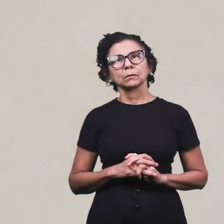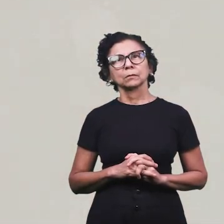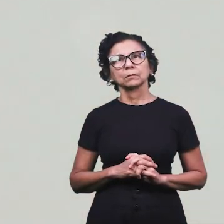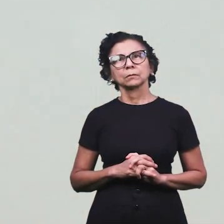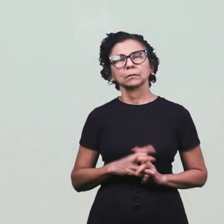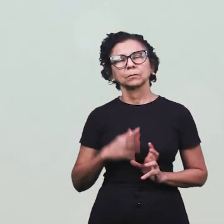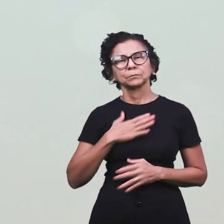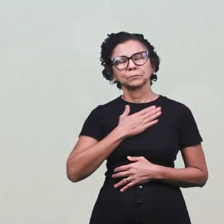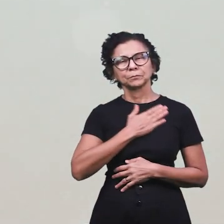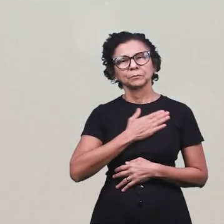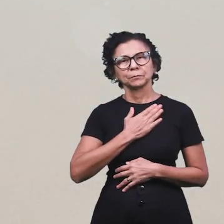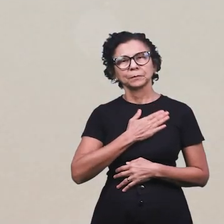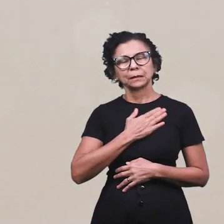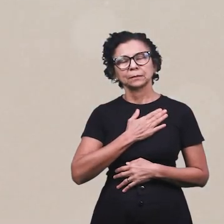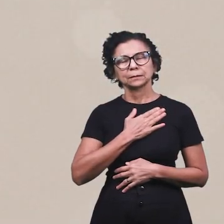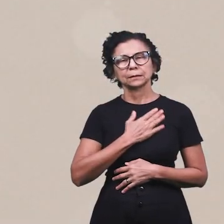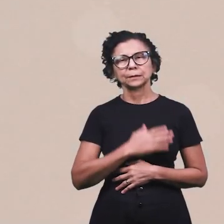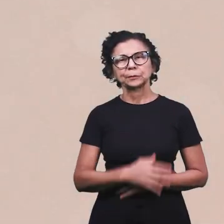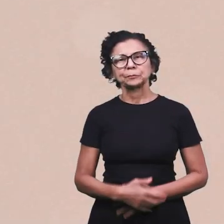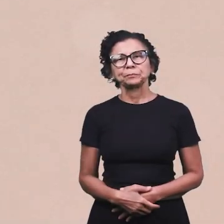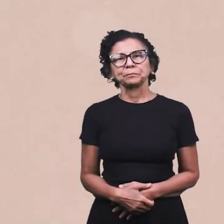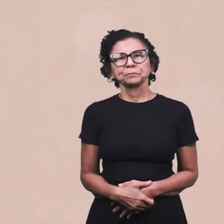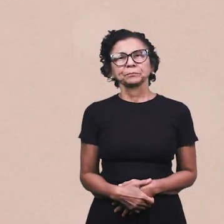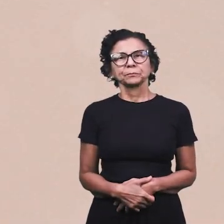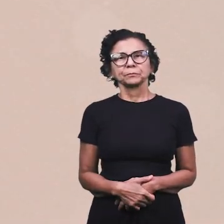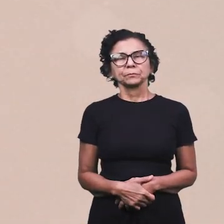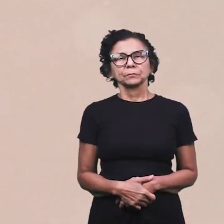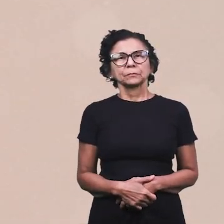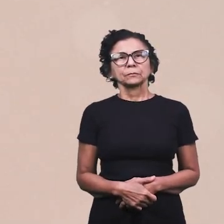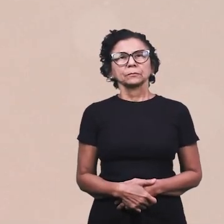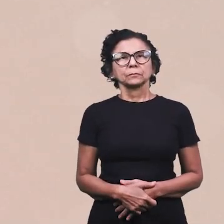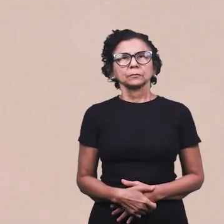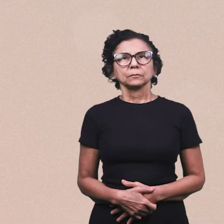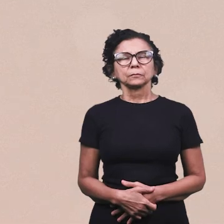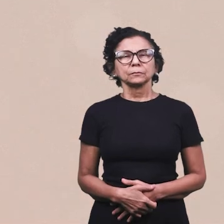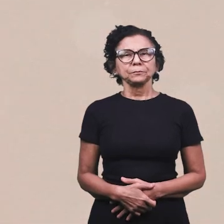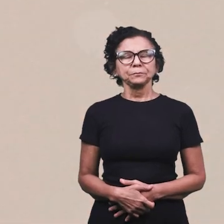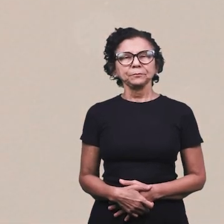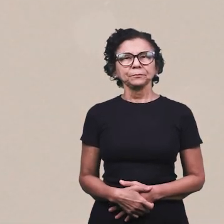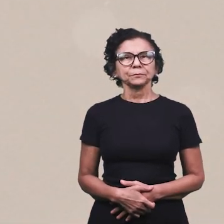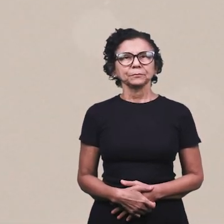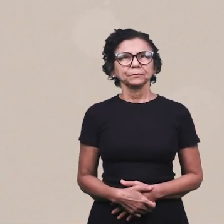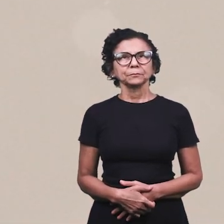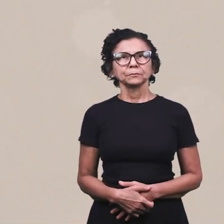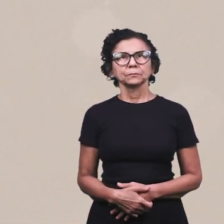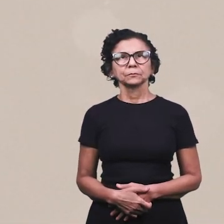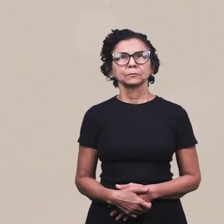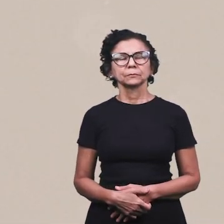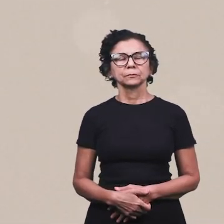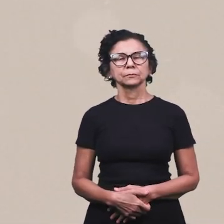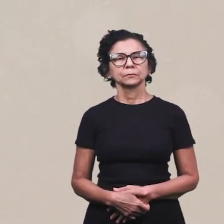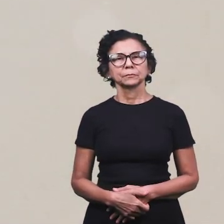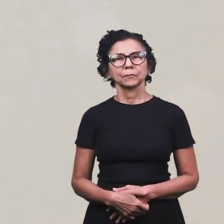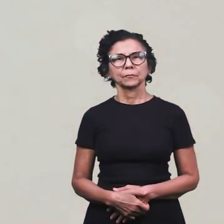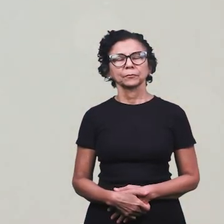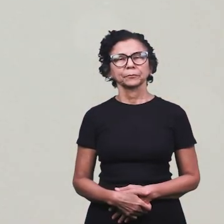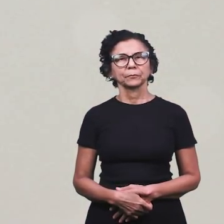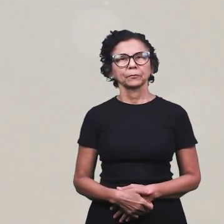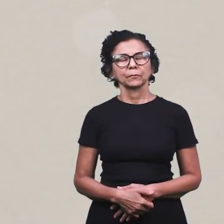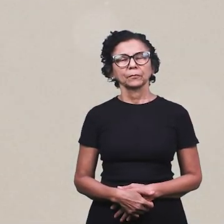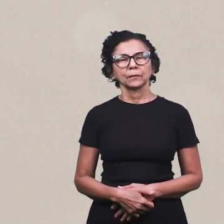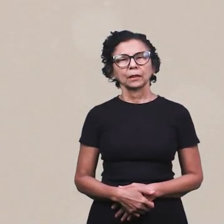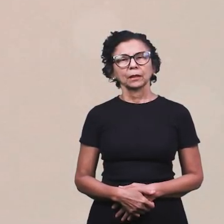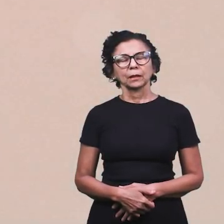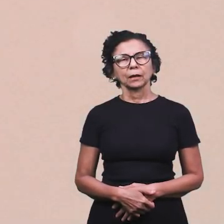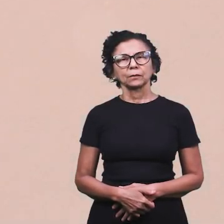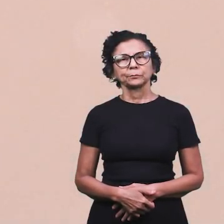alegria, viemos aqui para deixar um forte abraço a todos os nossos